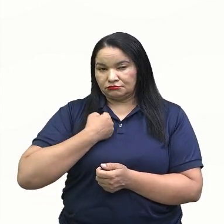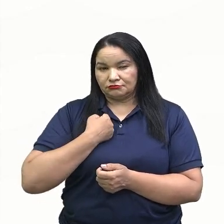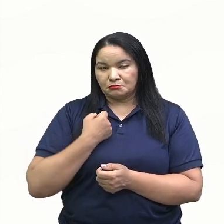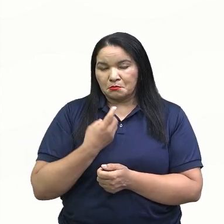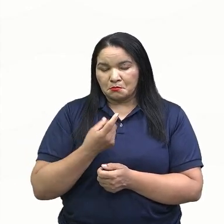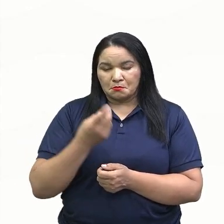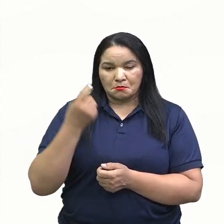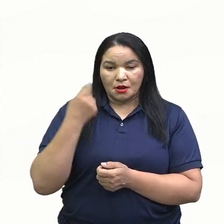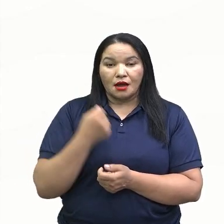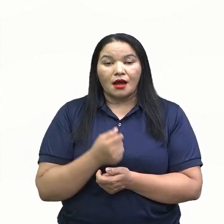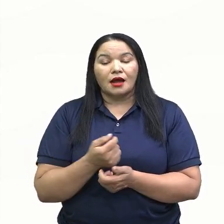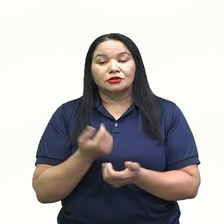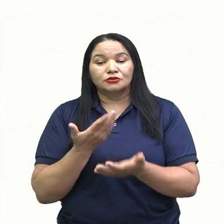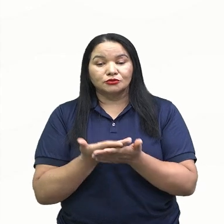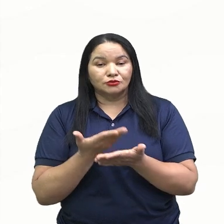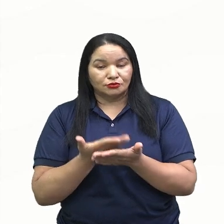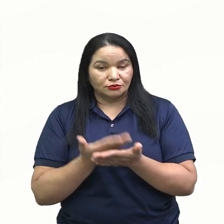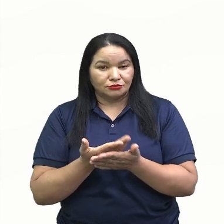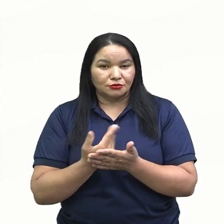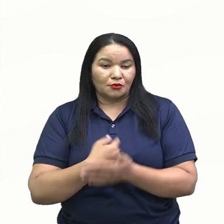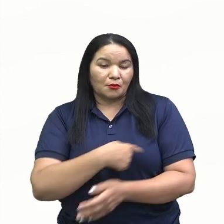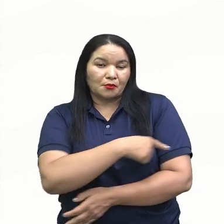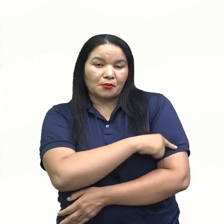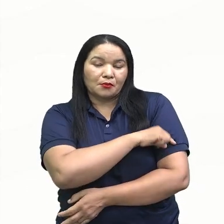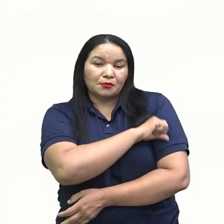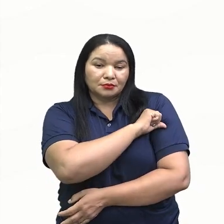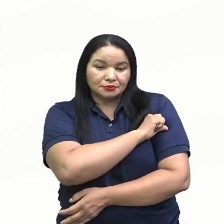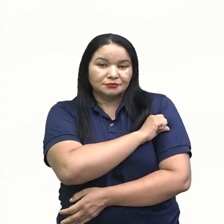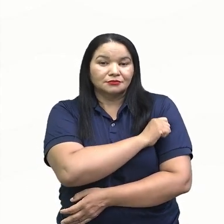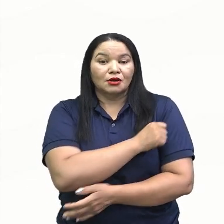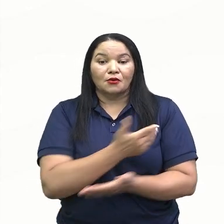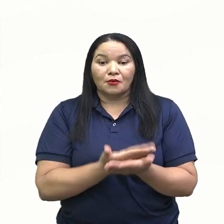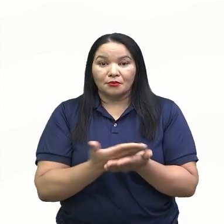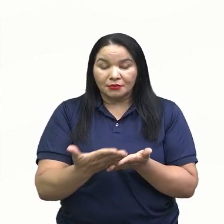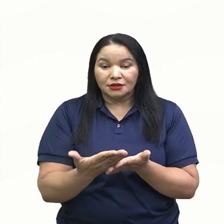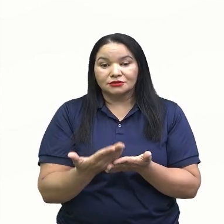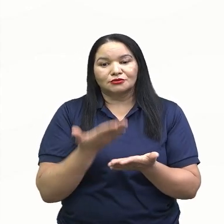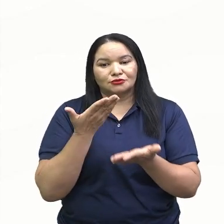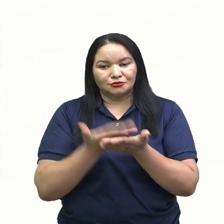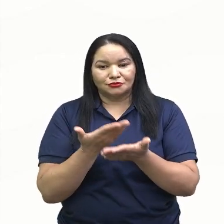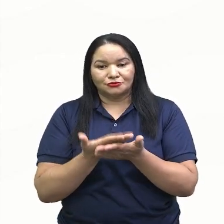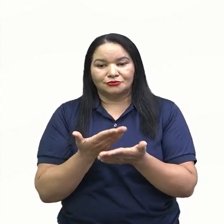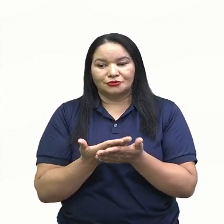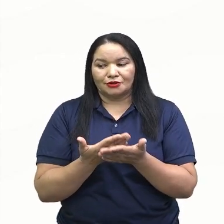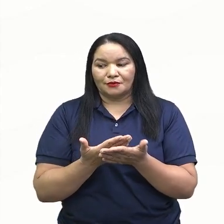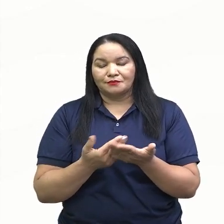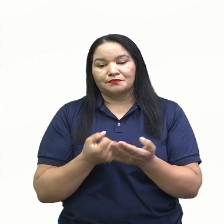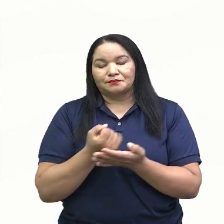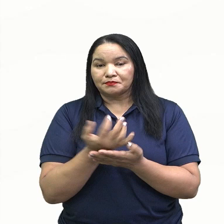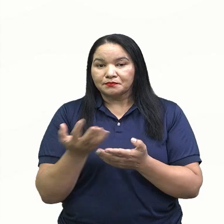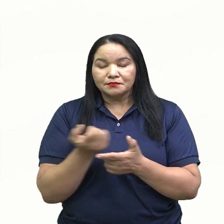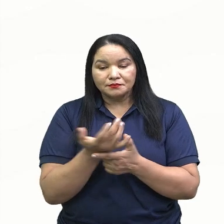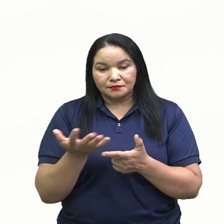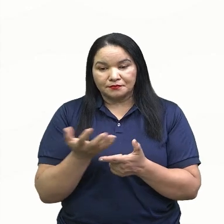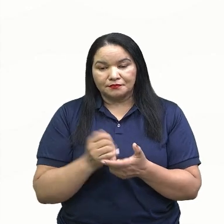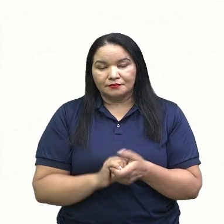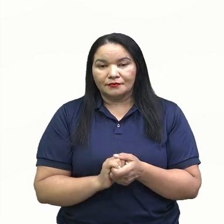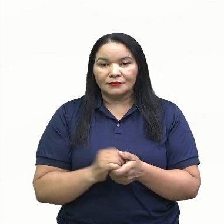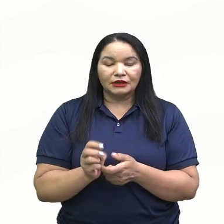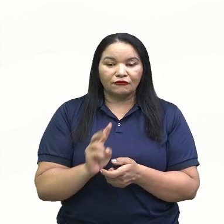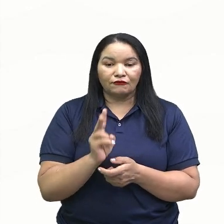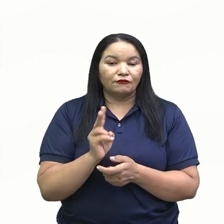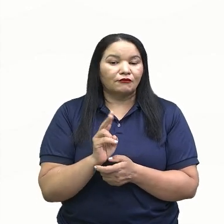lá no ensino fundamental ali, quando você começa a estudar álgebra. Tudo bem? O que é o valor numérico? Você